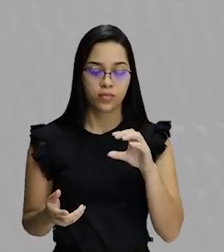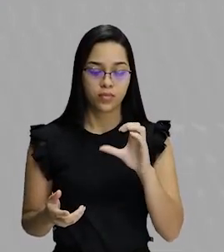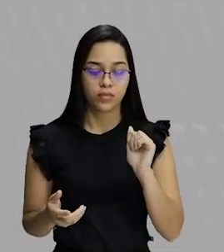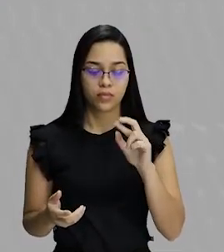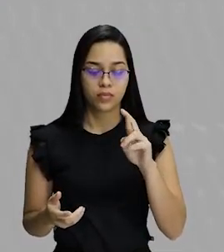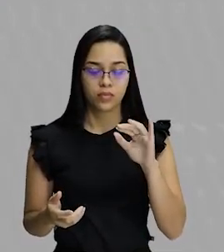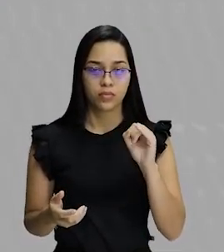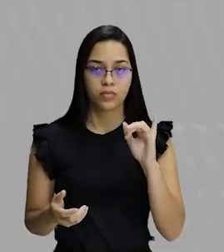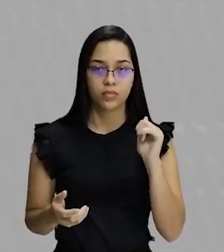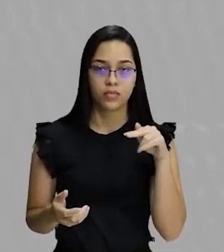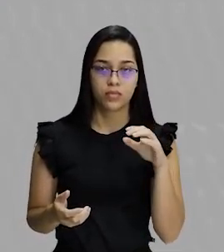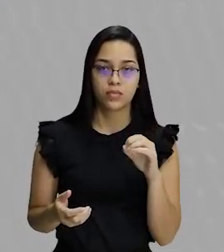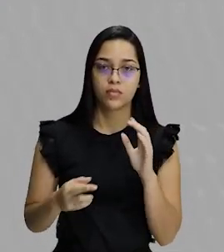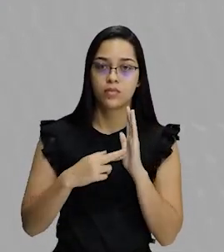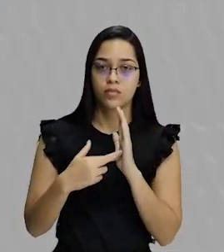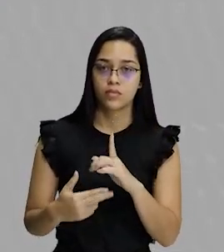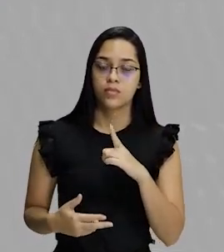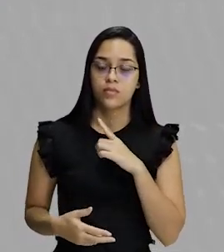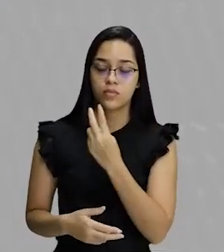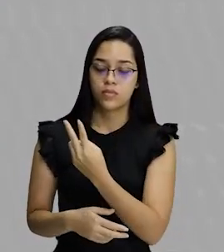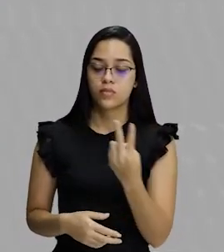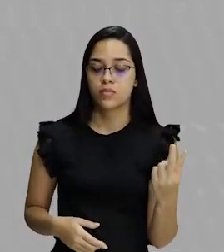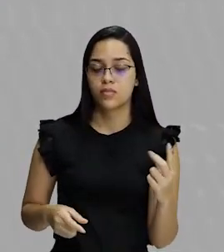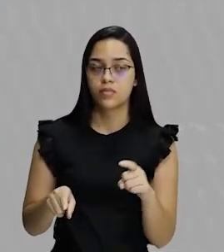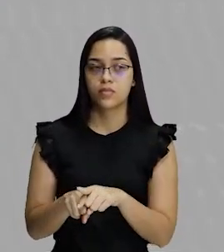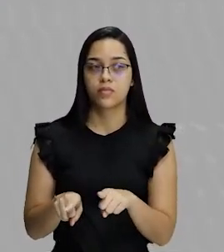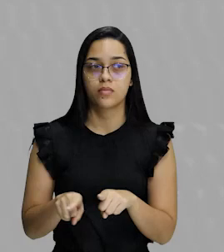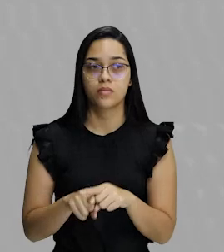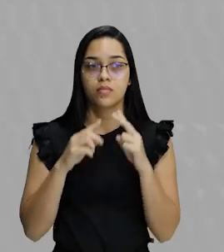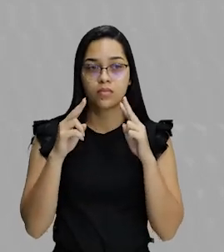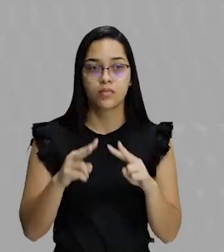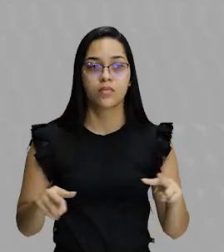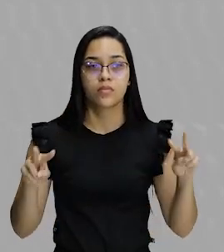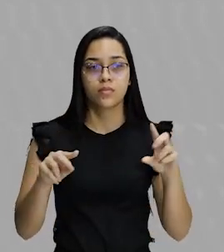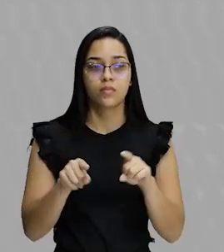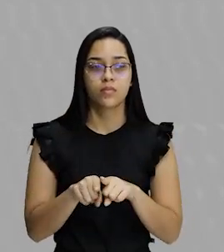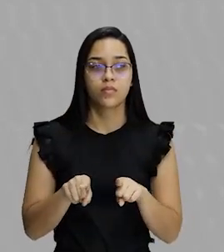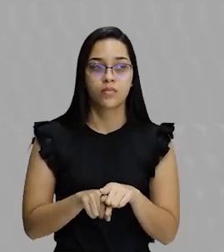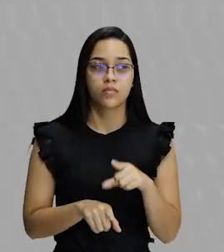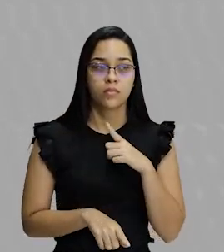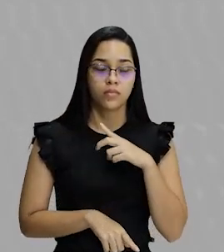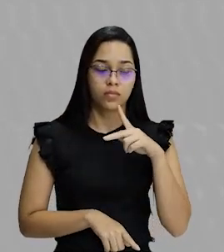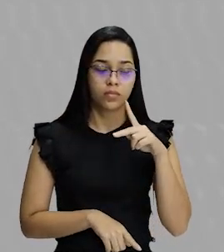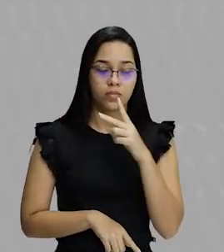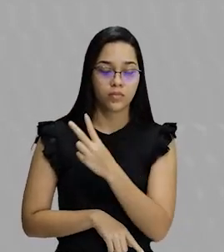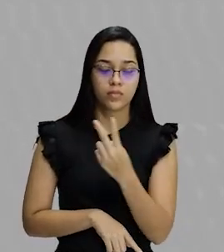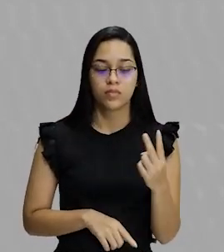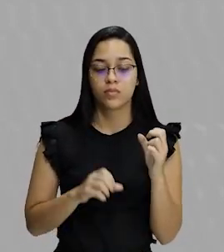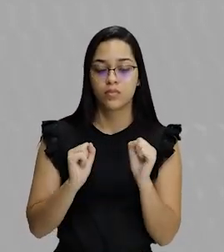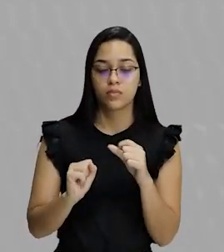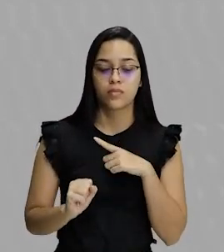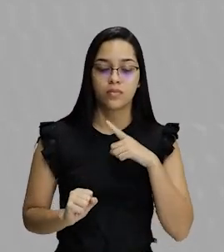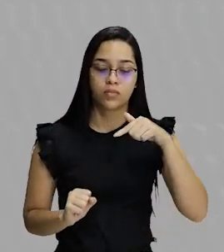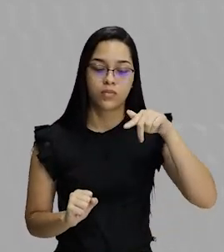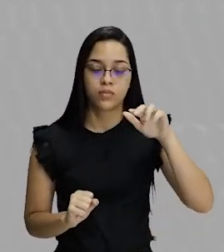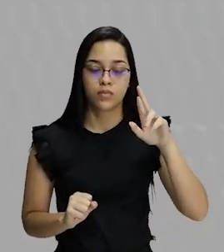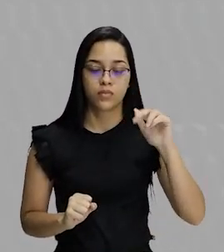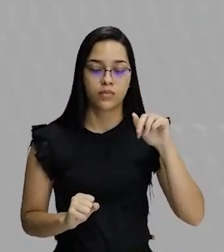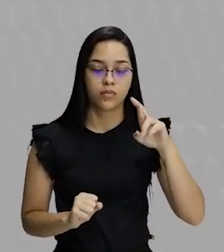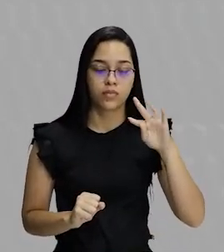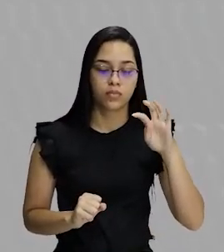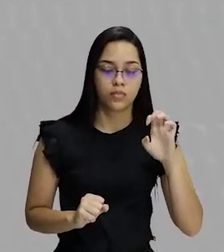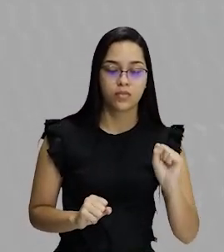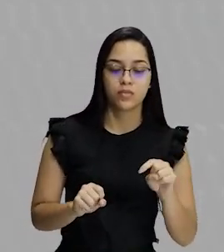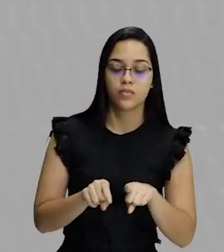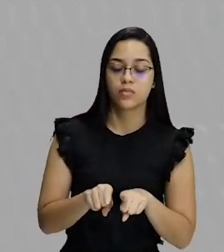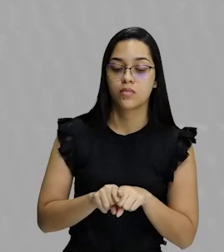ele é representado por um par ordenado. Tá? Vimos aqui que esse par ordenado ele pode estar nos quadrantes. Tá?